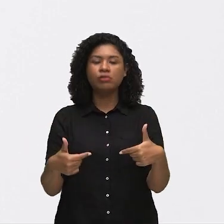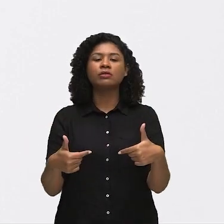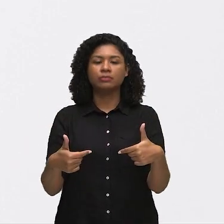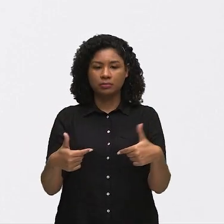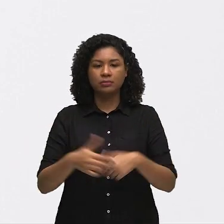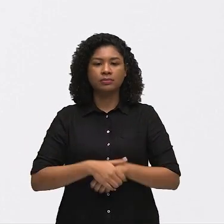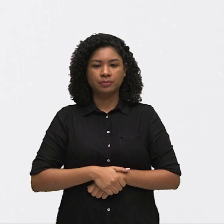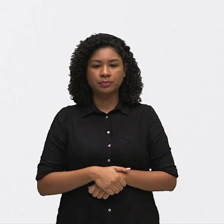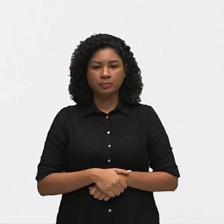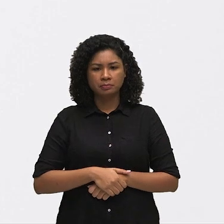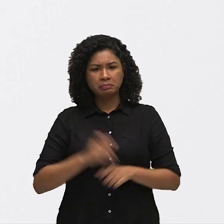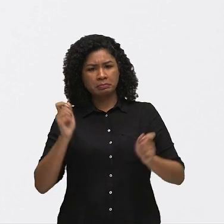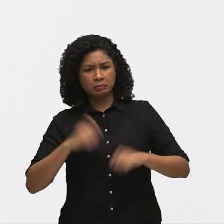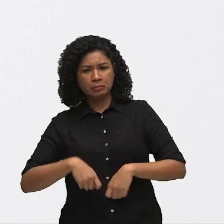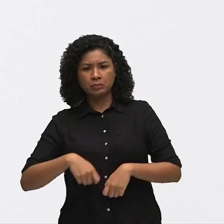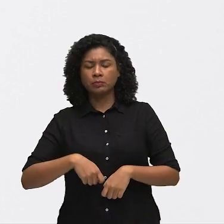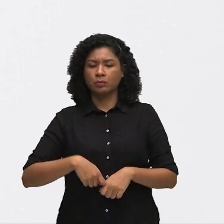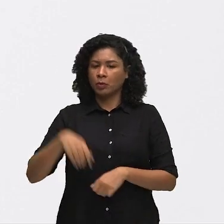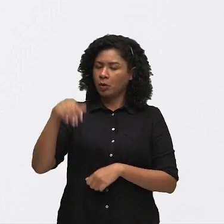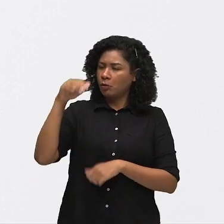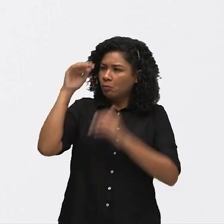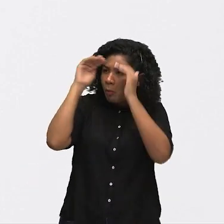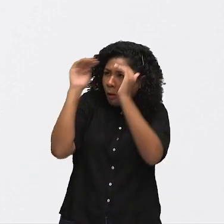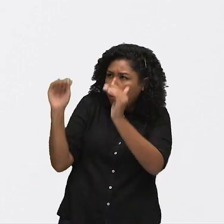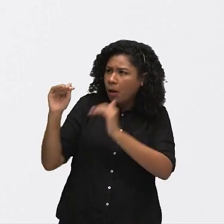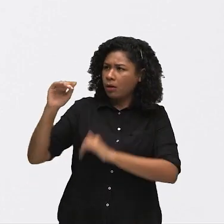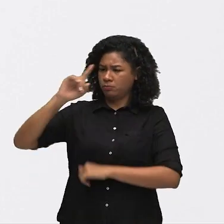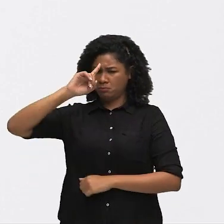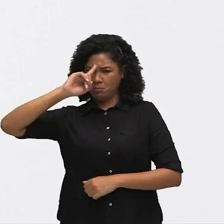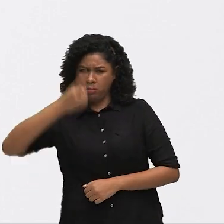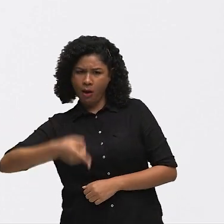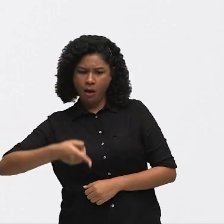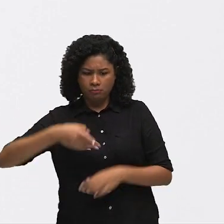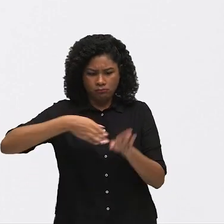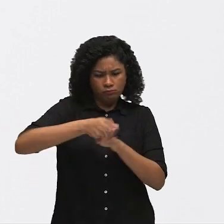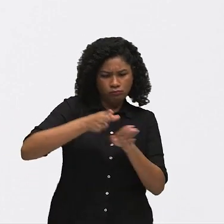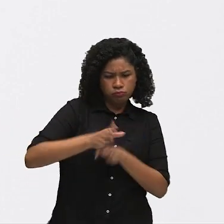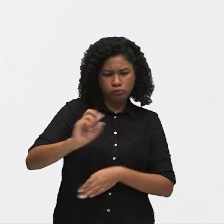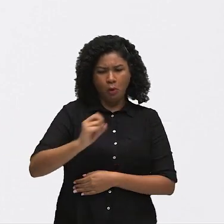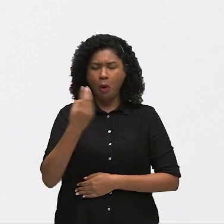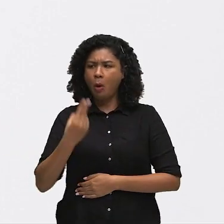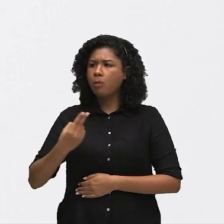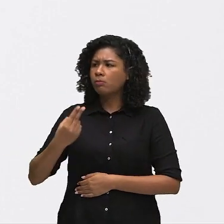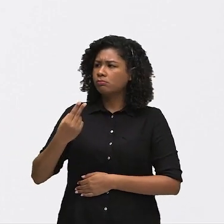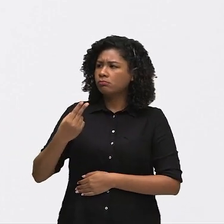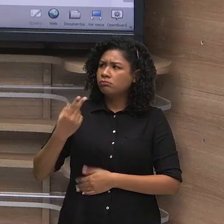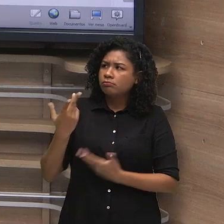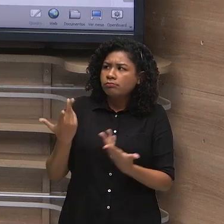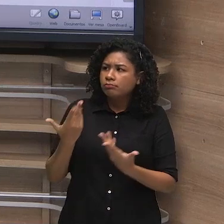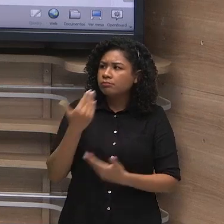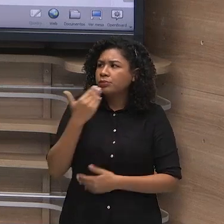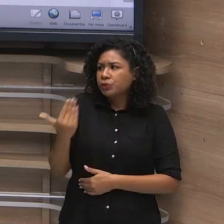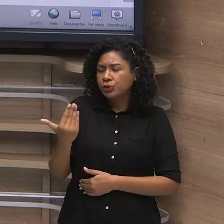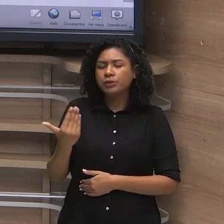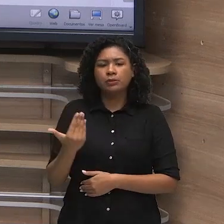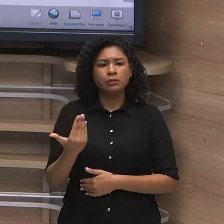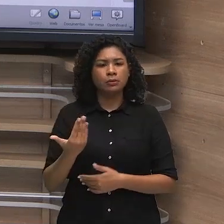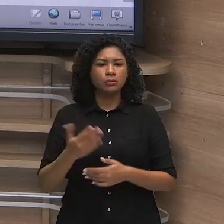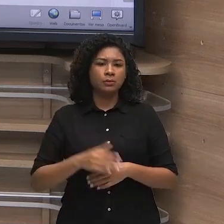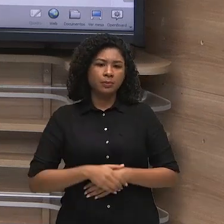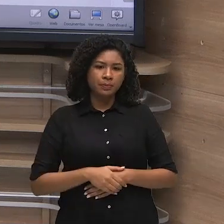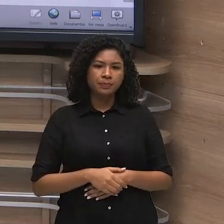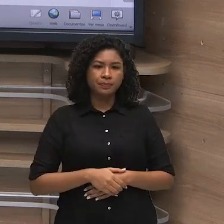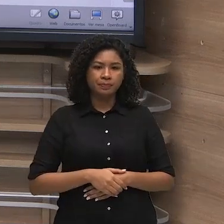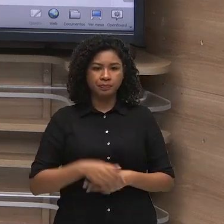tom da ordem, seja no tom do pedido ou do aconselhamento. Então, sempre que a gente tem essas situações de ordem, pedido